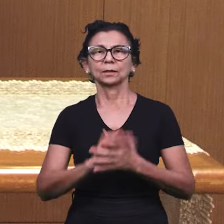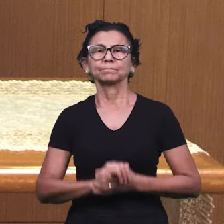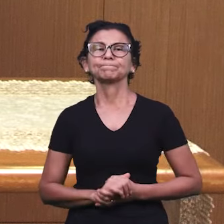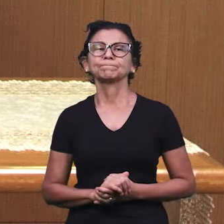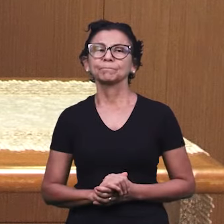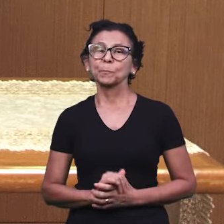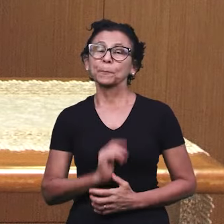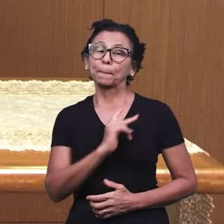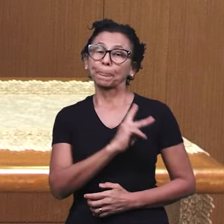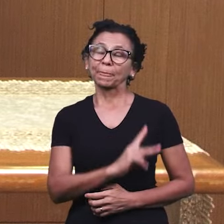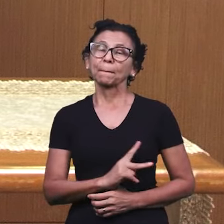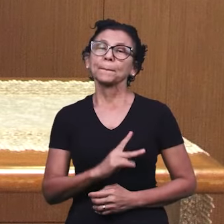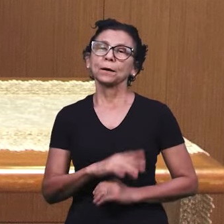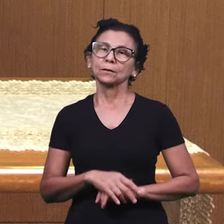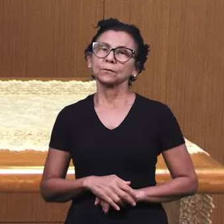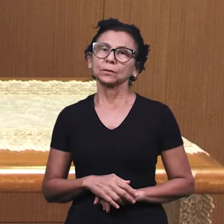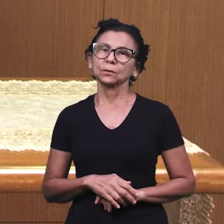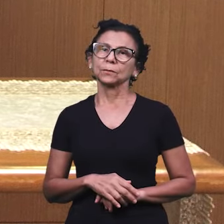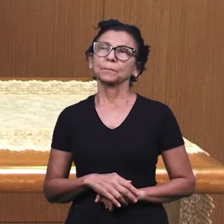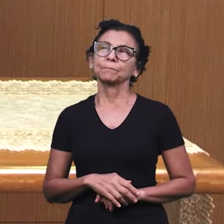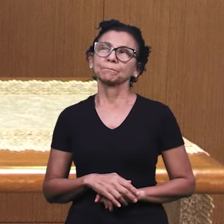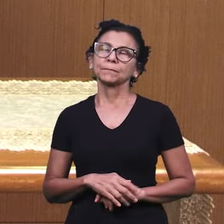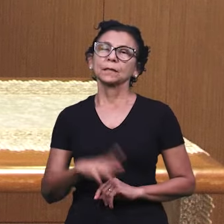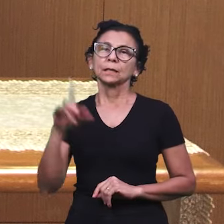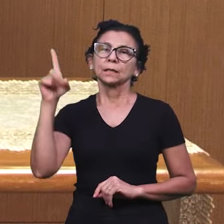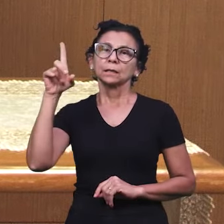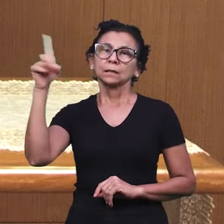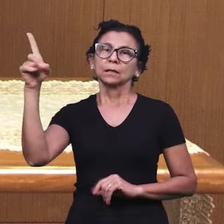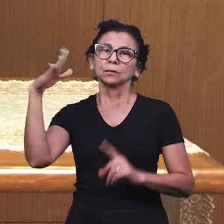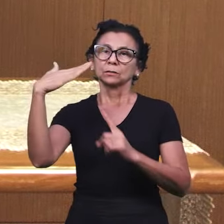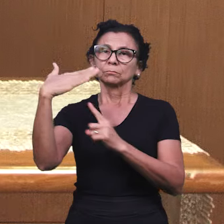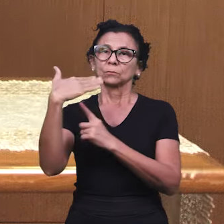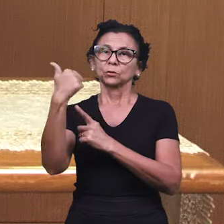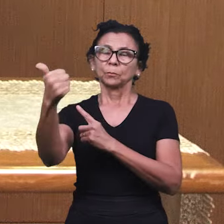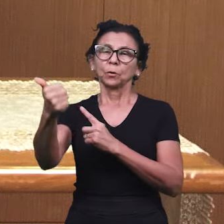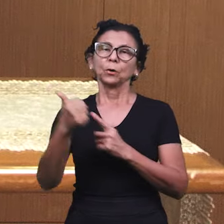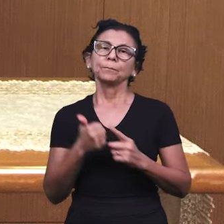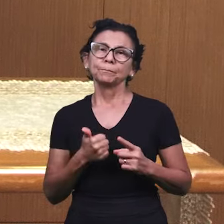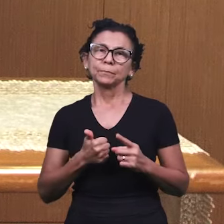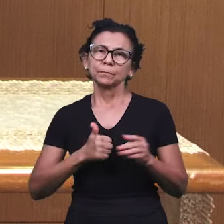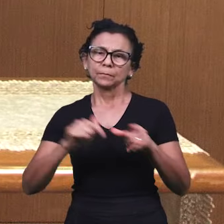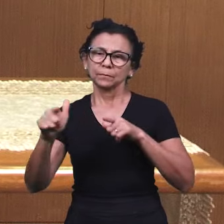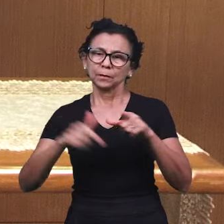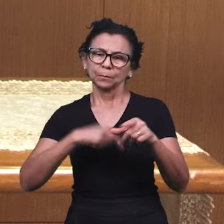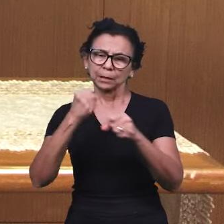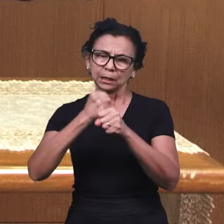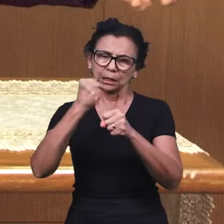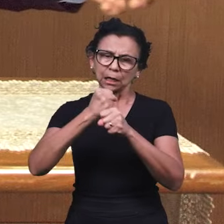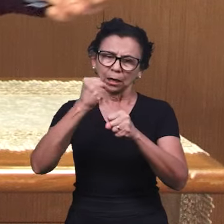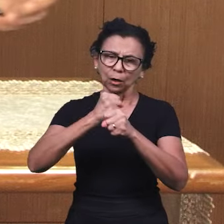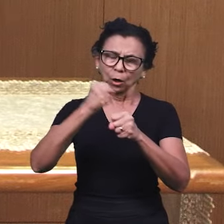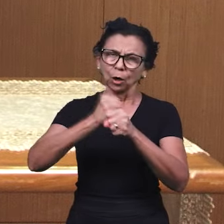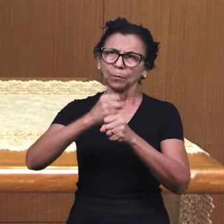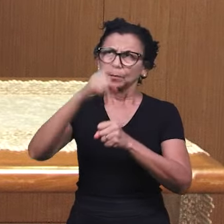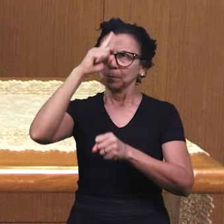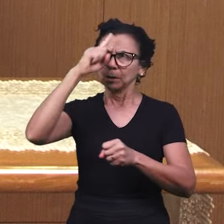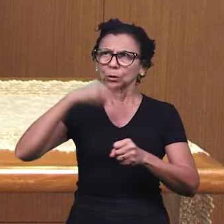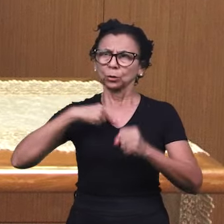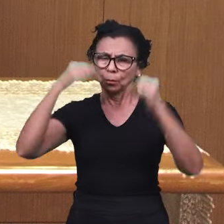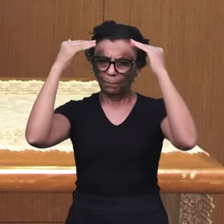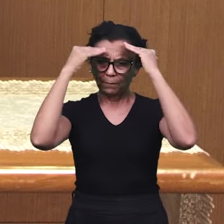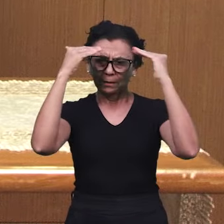e guardei a fé. Então veja que Paulo guardou a fé. Então ele combateu os combates, as